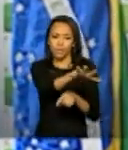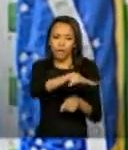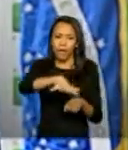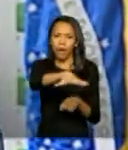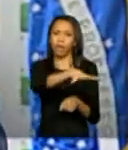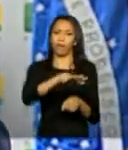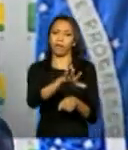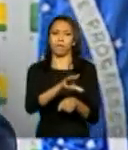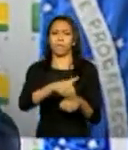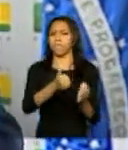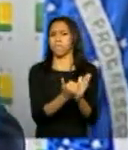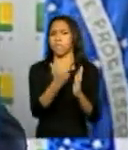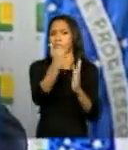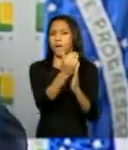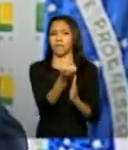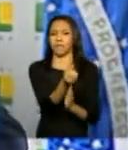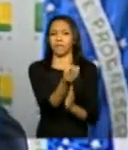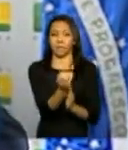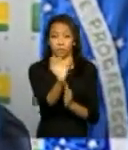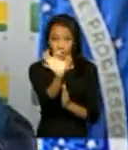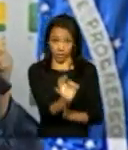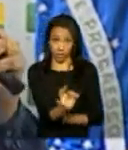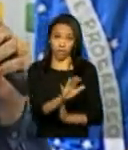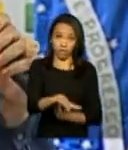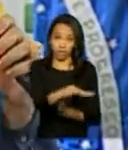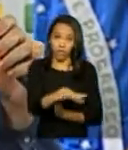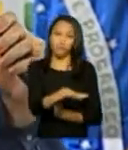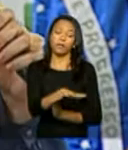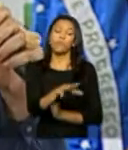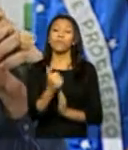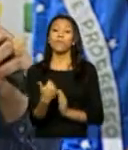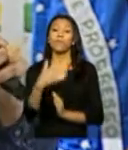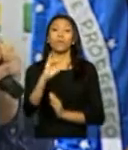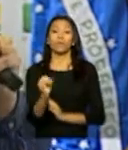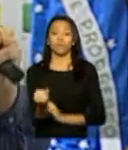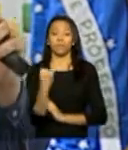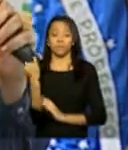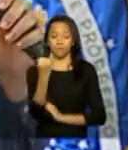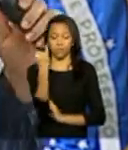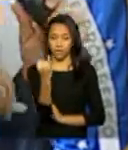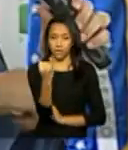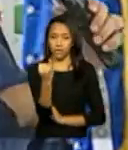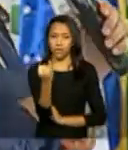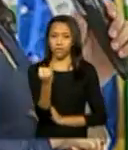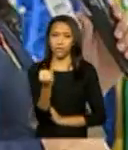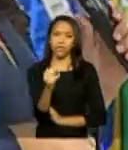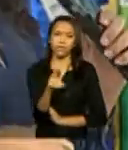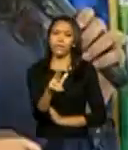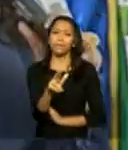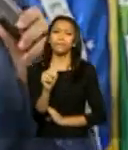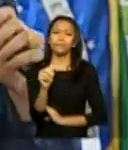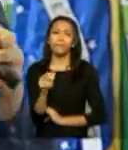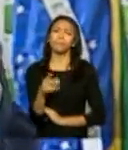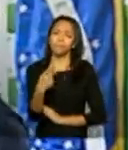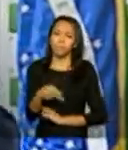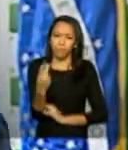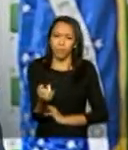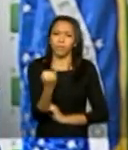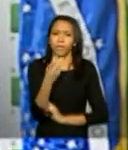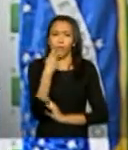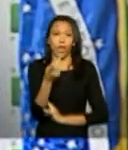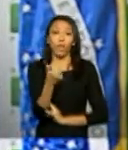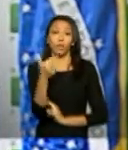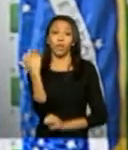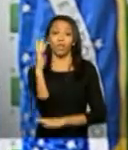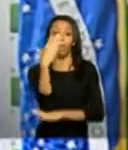de 60% no aumento da produção. E o mais importante, nunca é perda comentar, sem